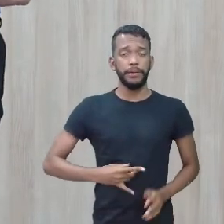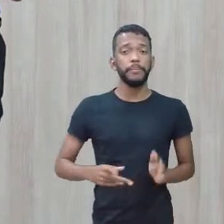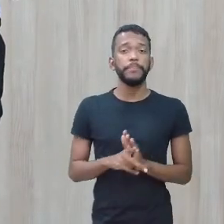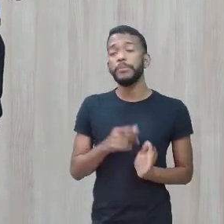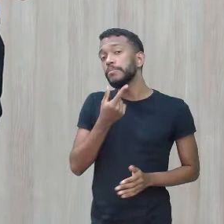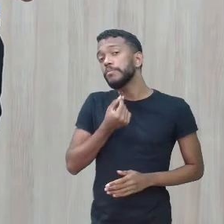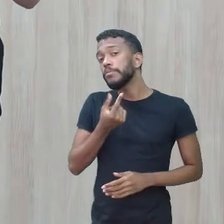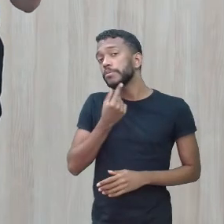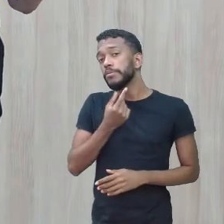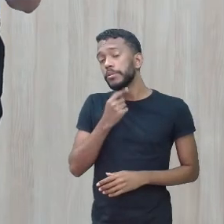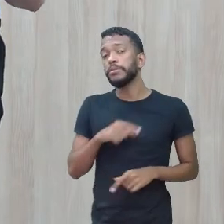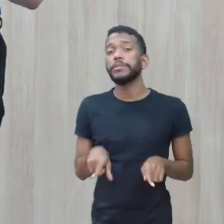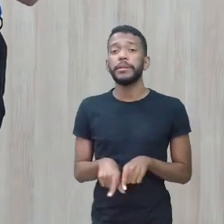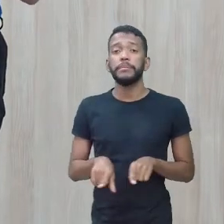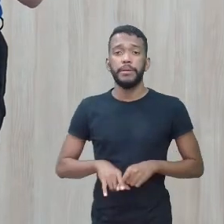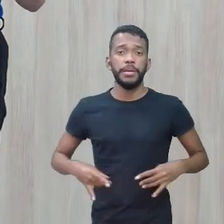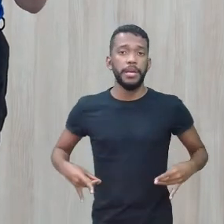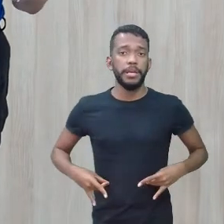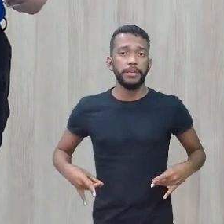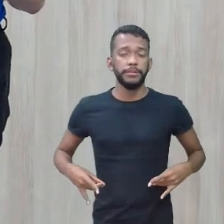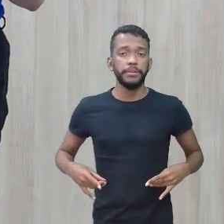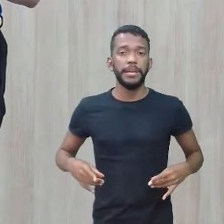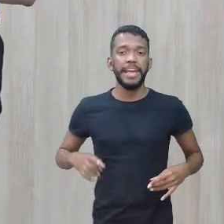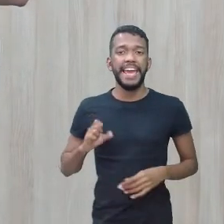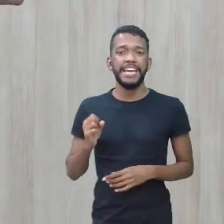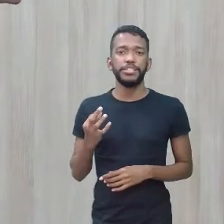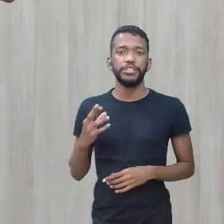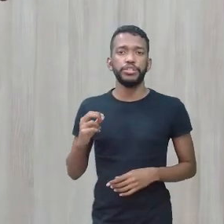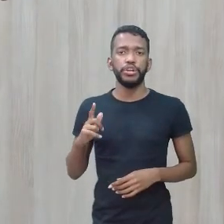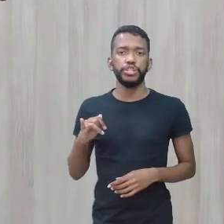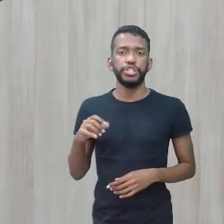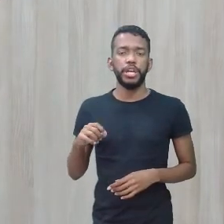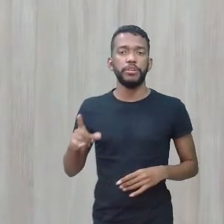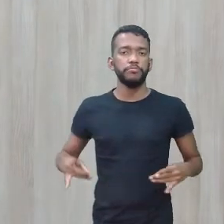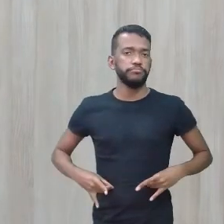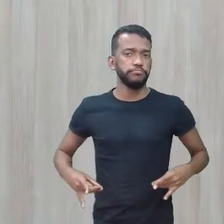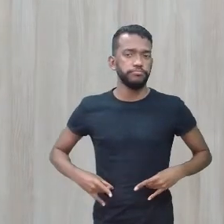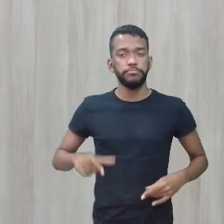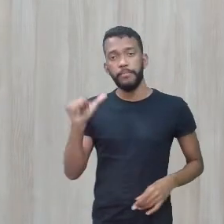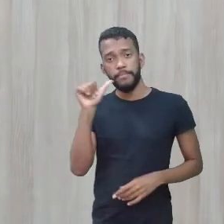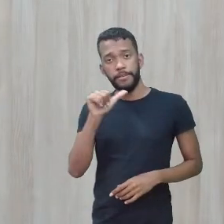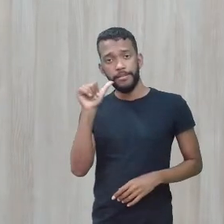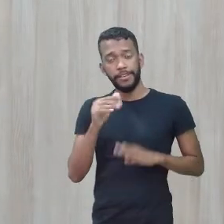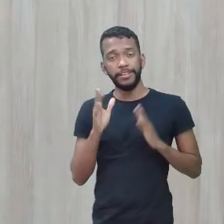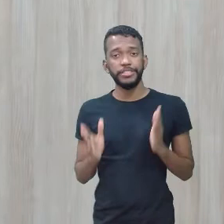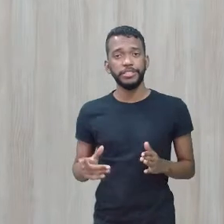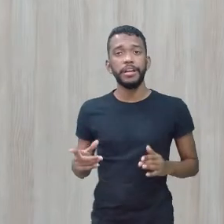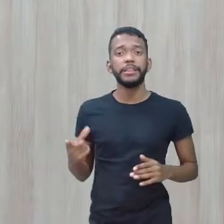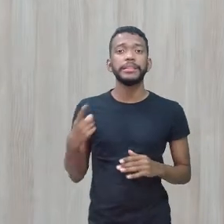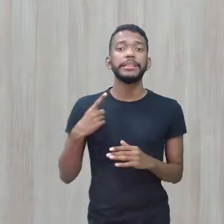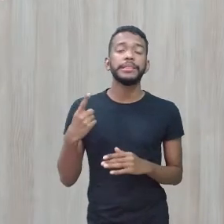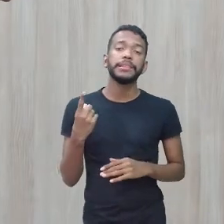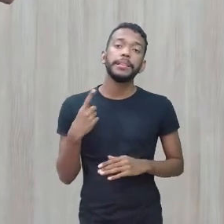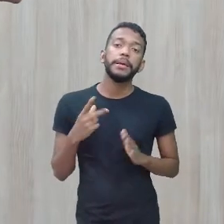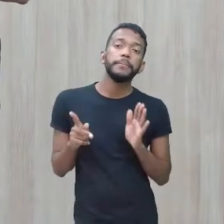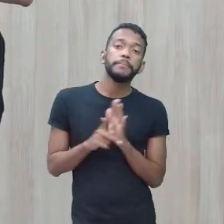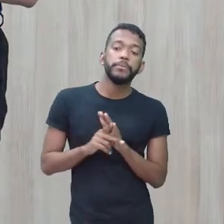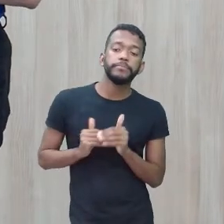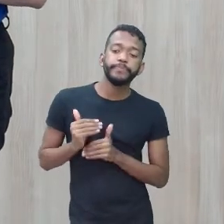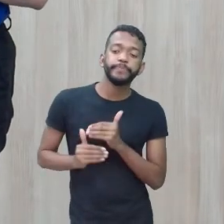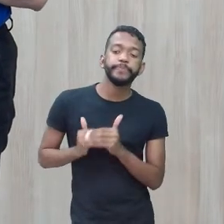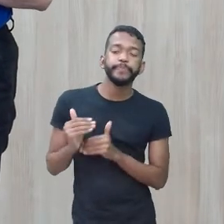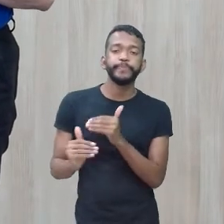meninos e o estrógeno ou estrogênio nas meninas, que vai acontecendo isso na fase